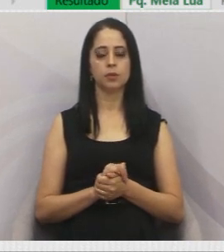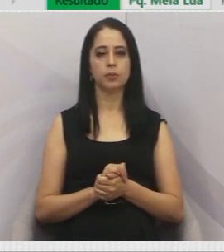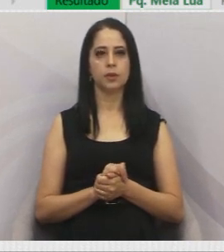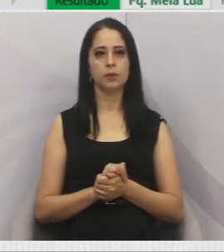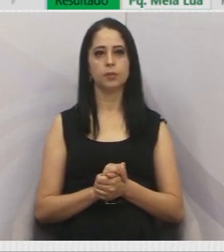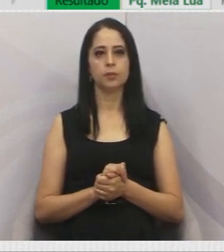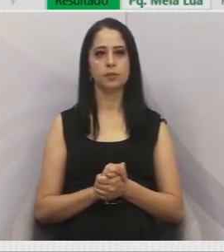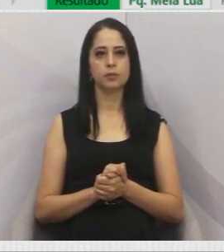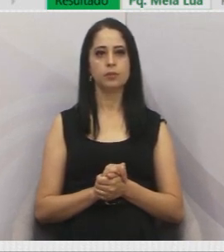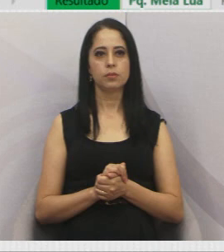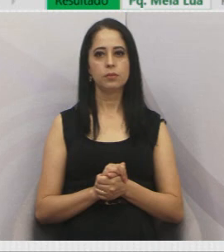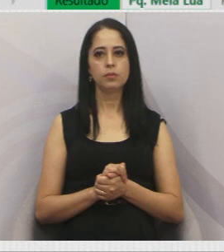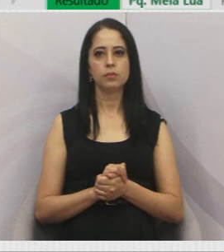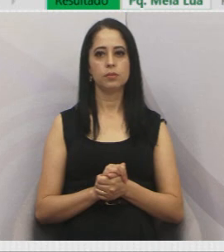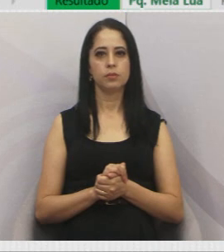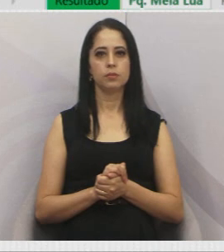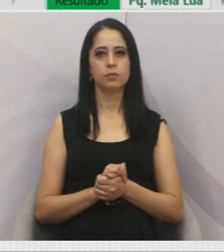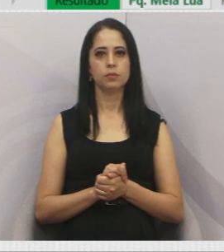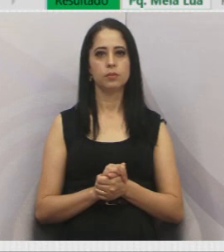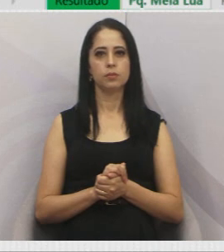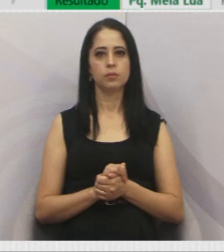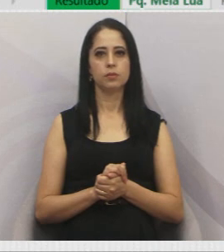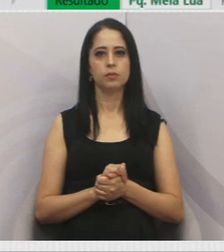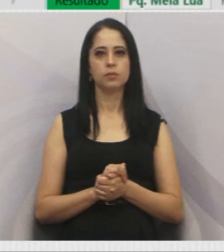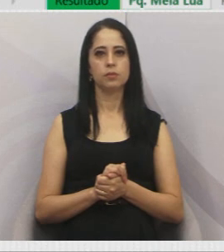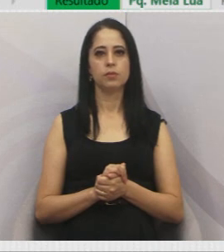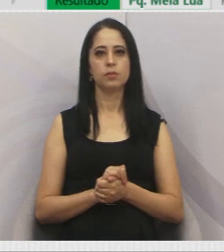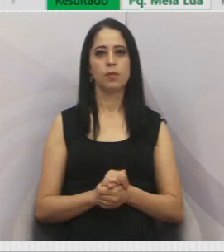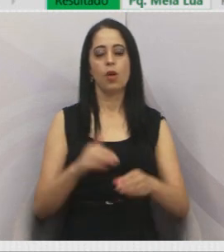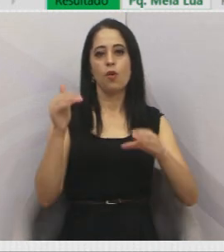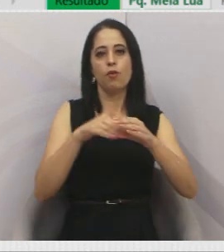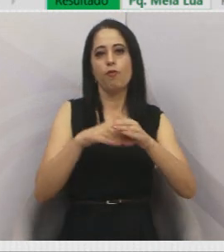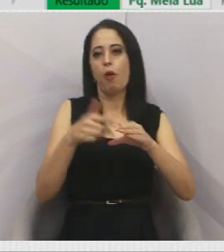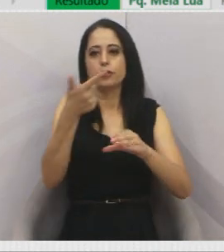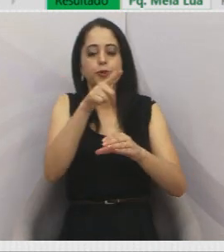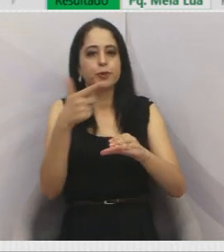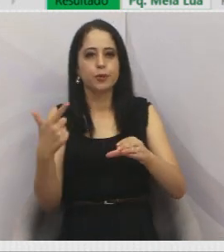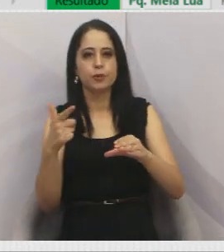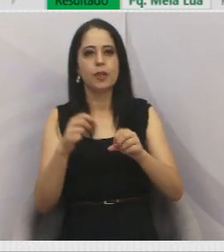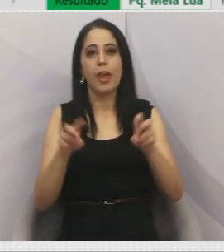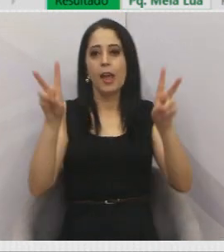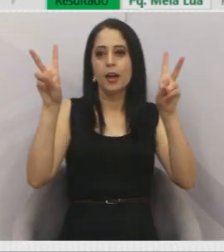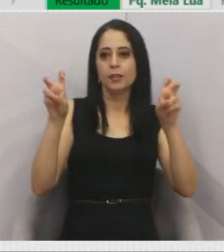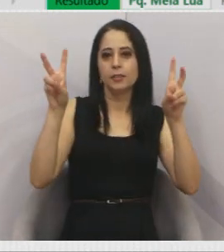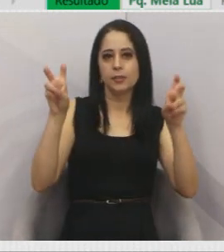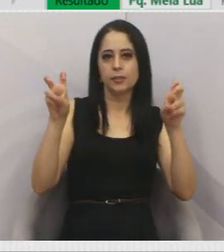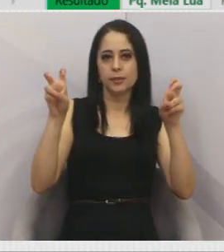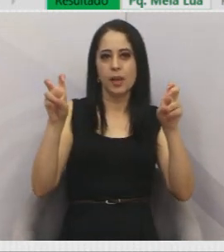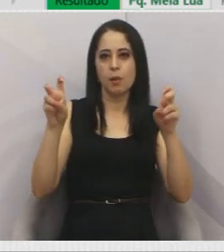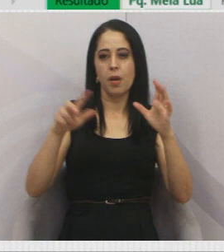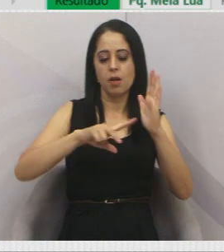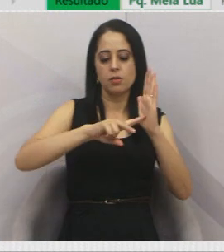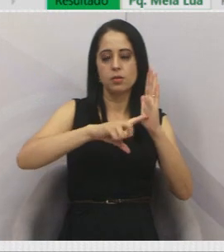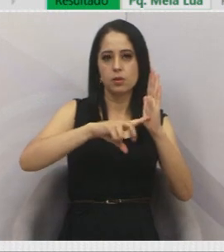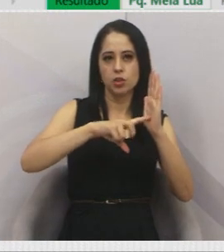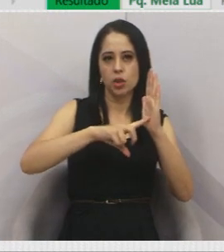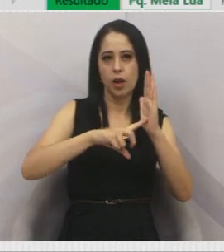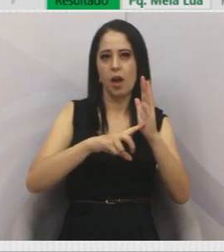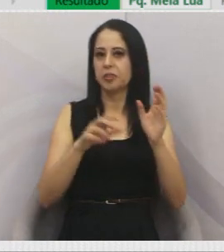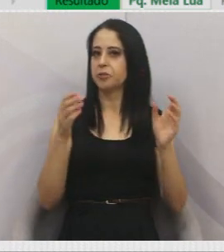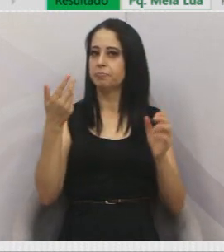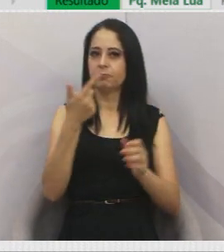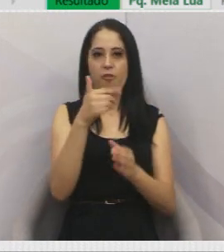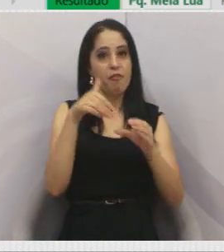Segmento Movimentos Populares e ou Coletivos, voto em branco. Segmento Entidades de Classe Sindical, voto em